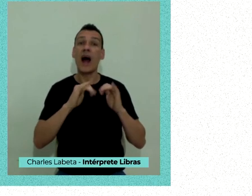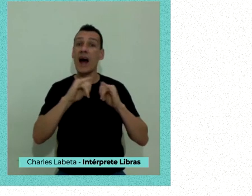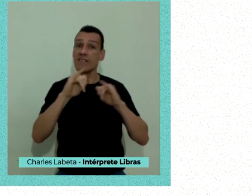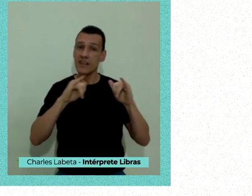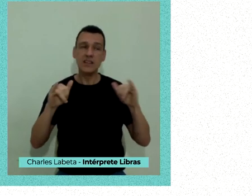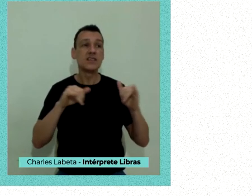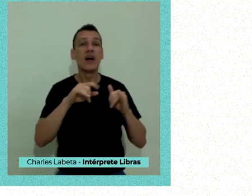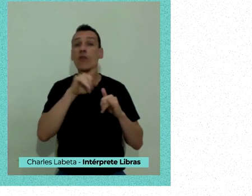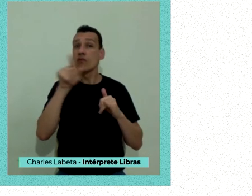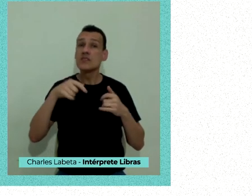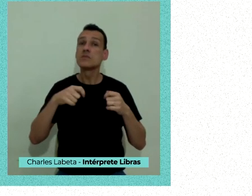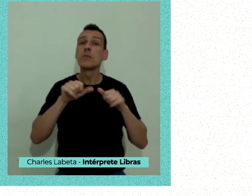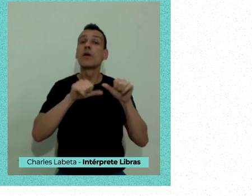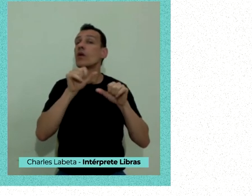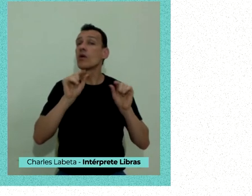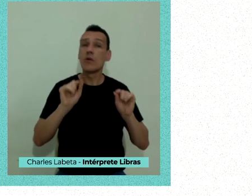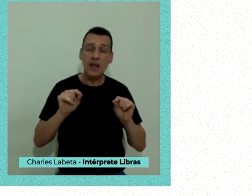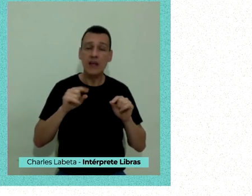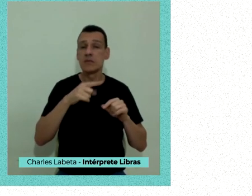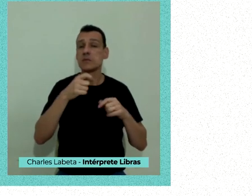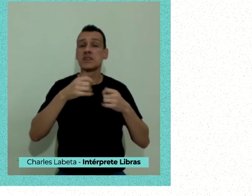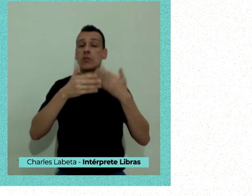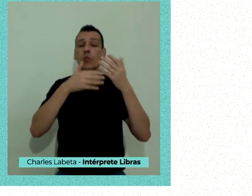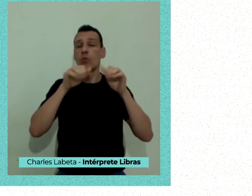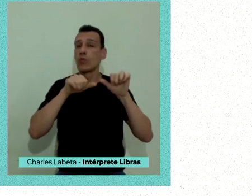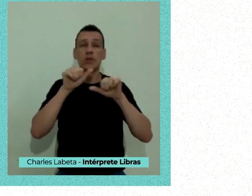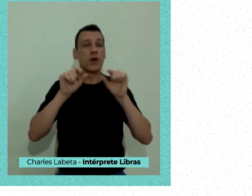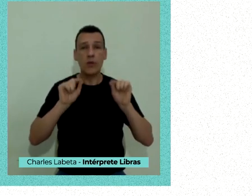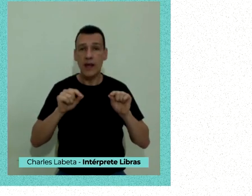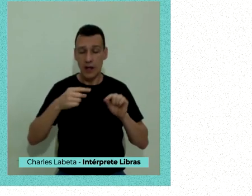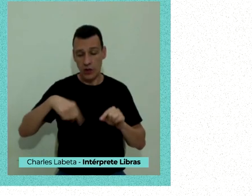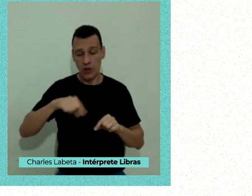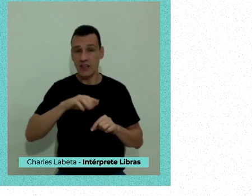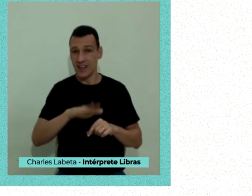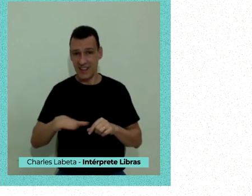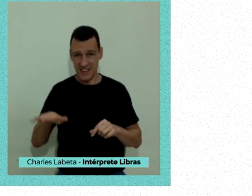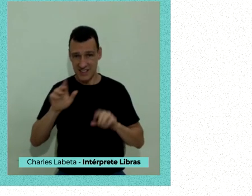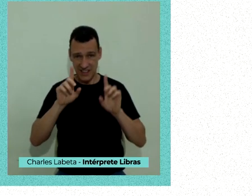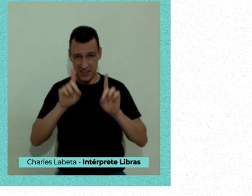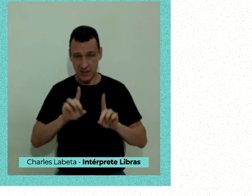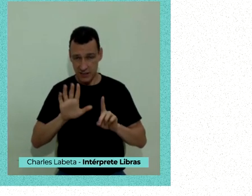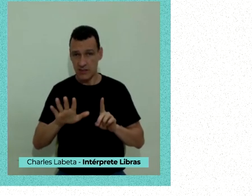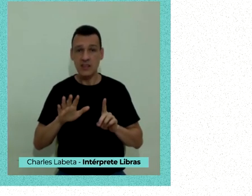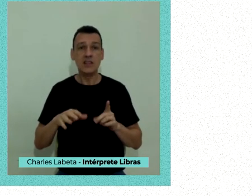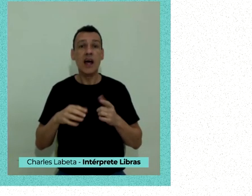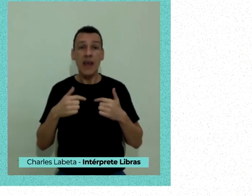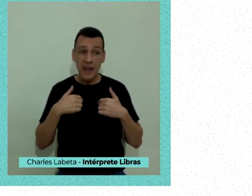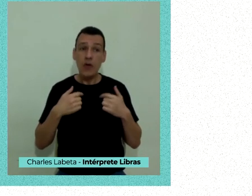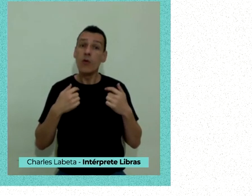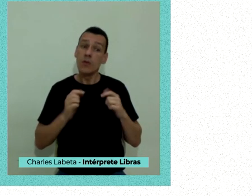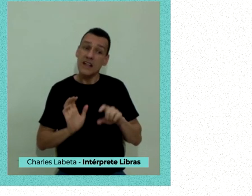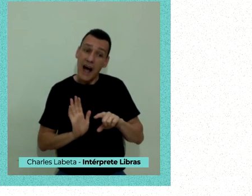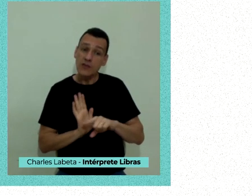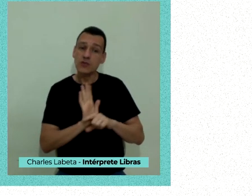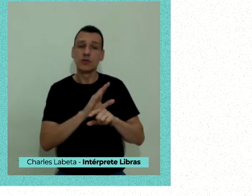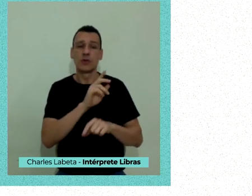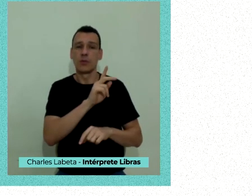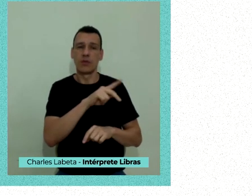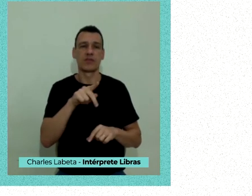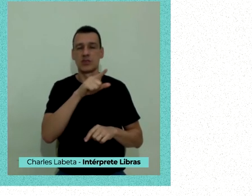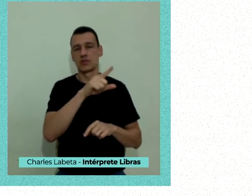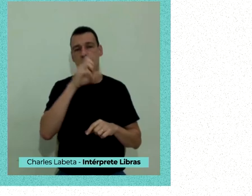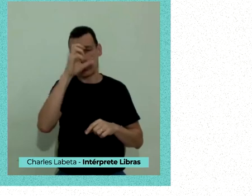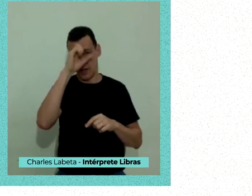para nós. Nós, crianças com deficiência, temos um papel muito grande nesta formação dos professores e precisamos estar